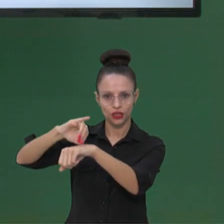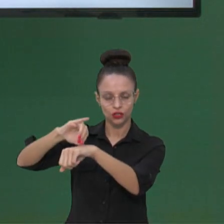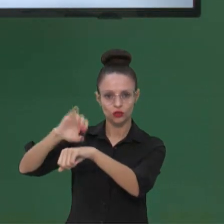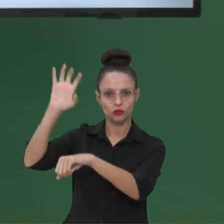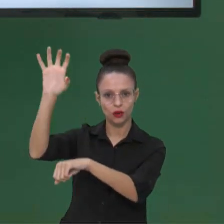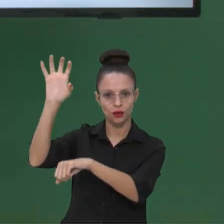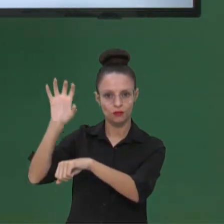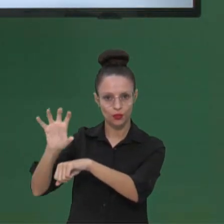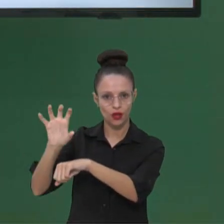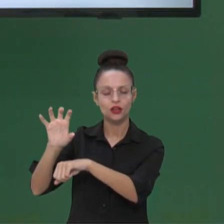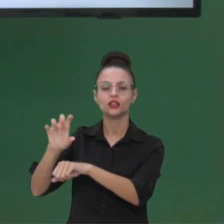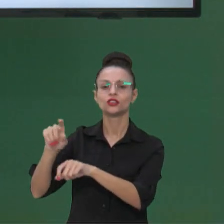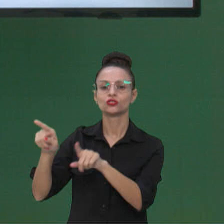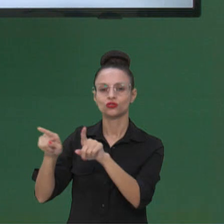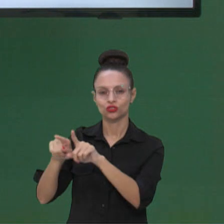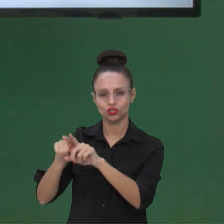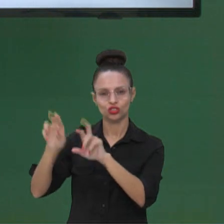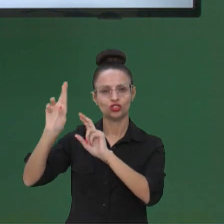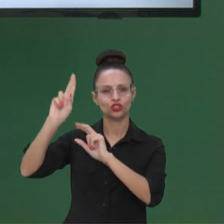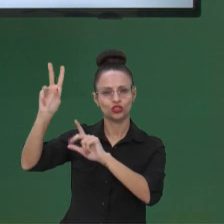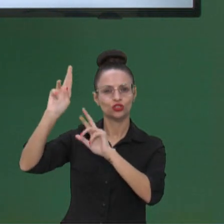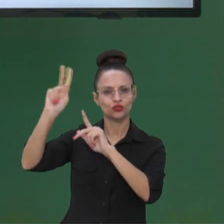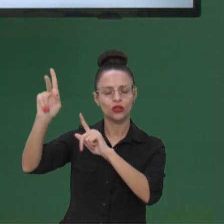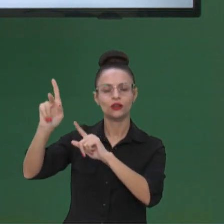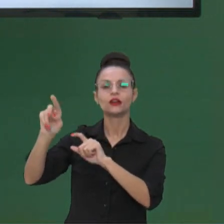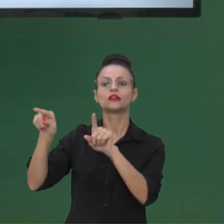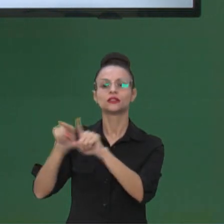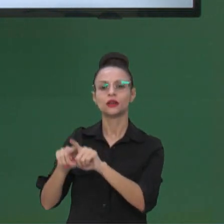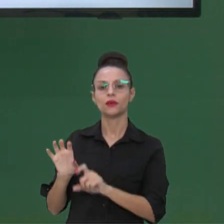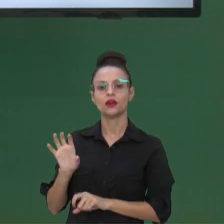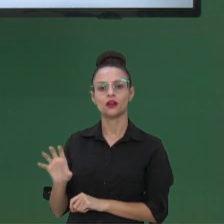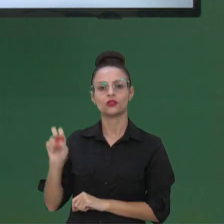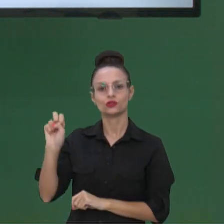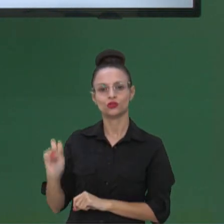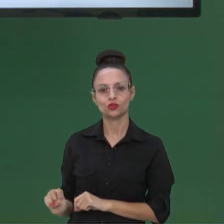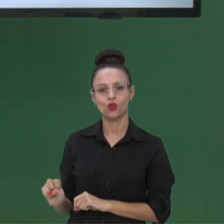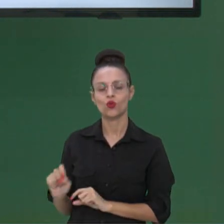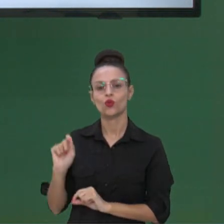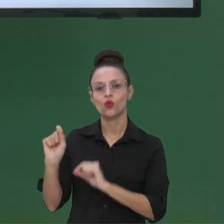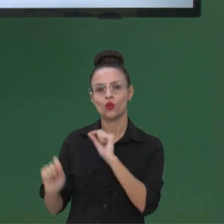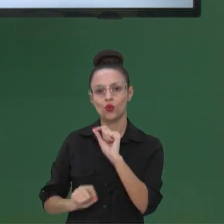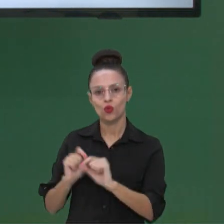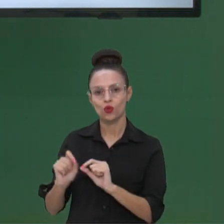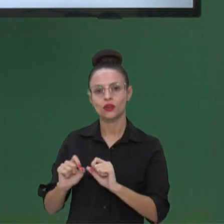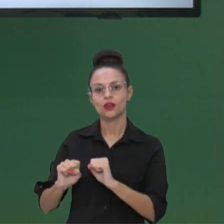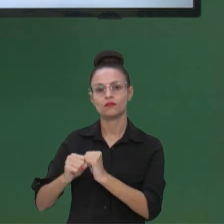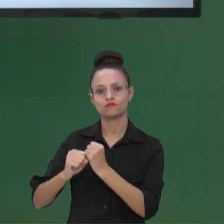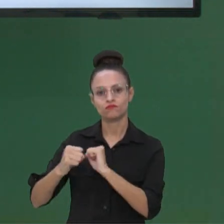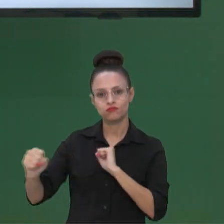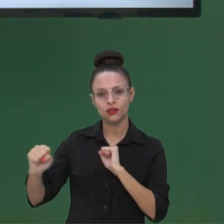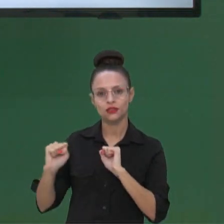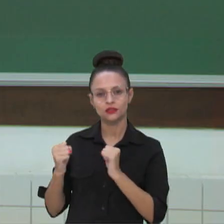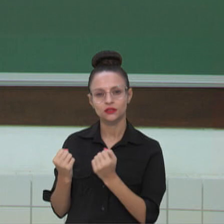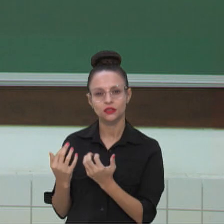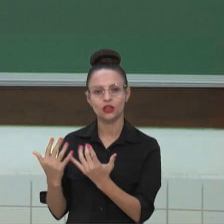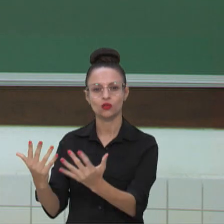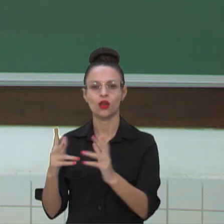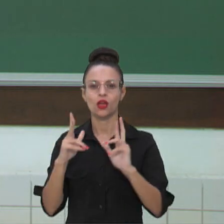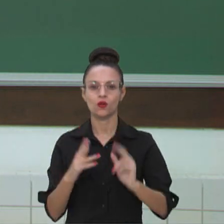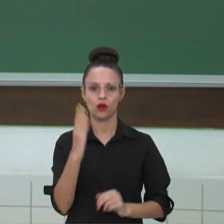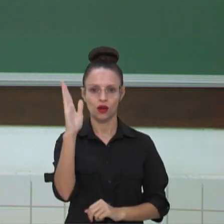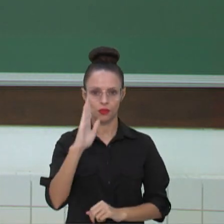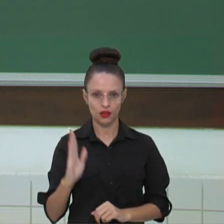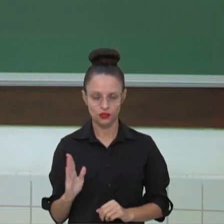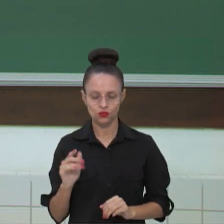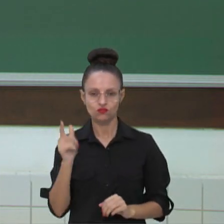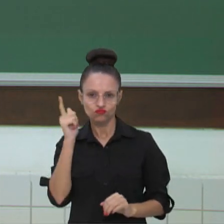seja, pequenas propriedades e trabalho livre, e as colônias do sul, baseadas na plantation, como foi no Brasil.